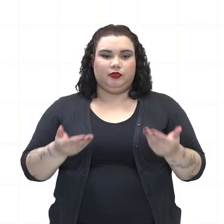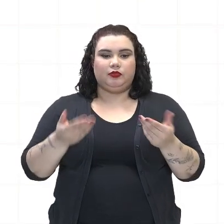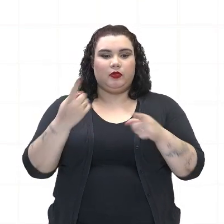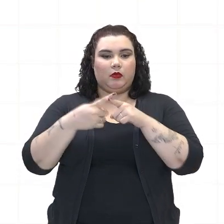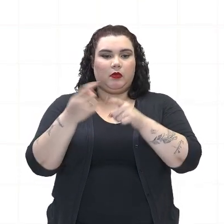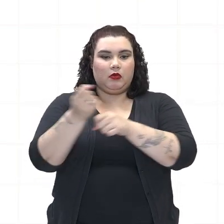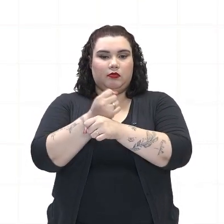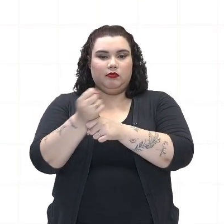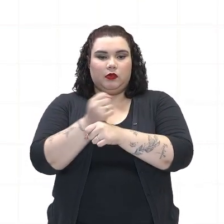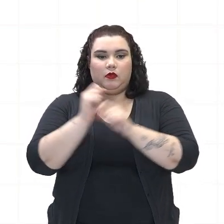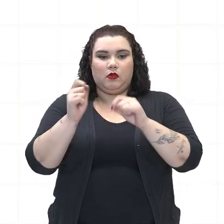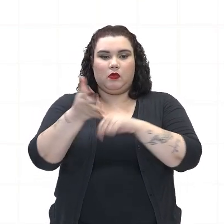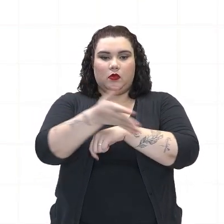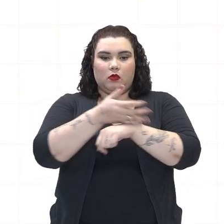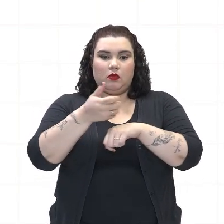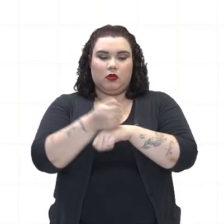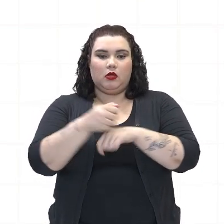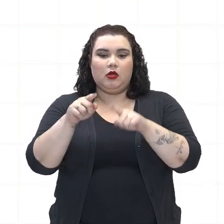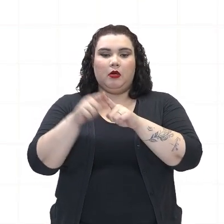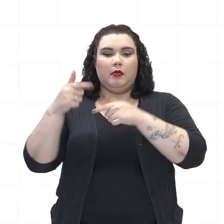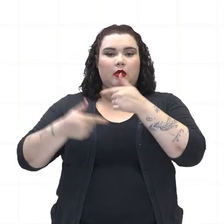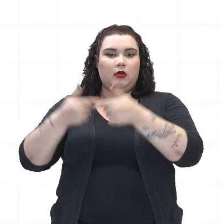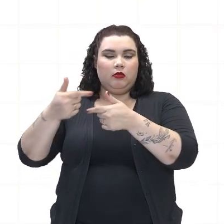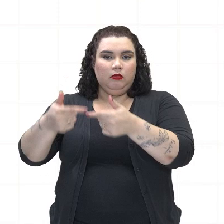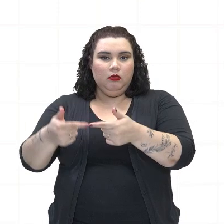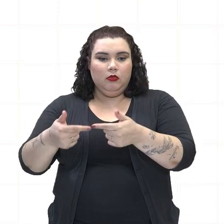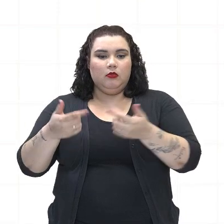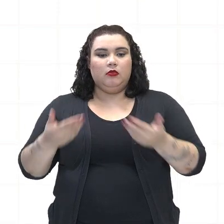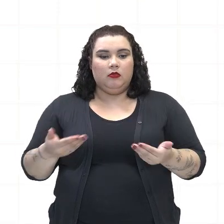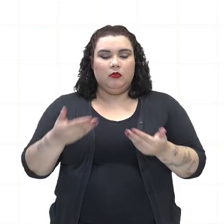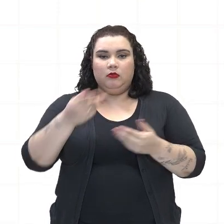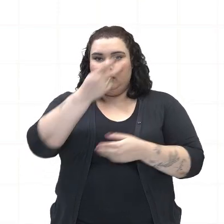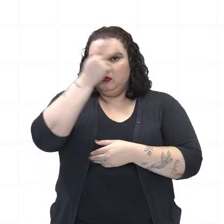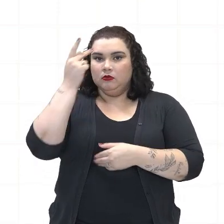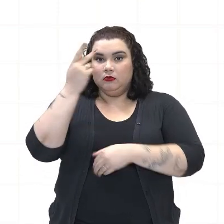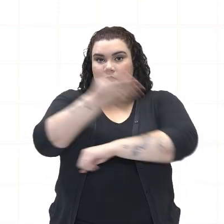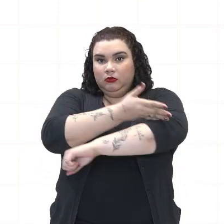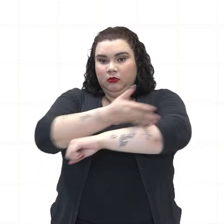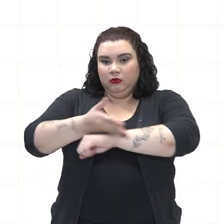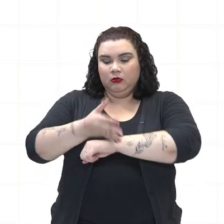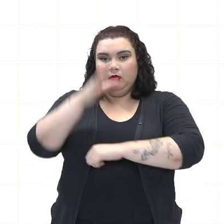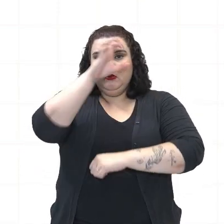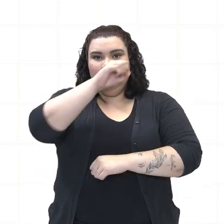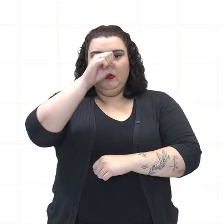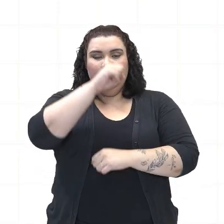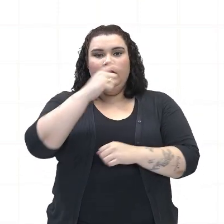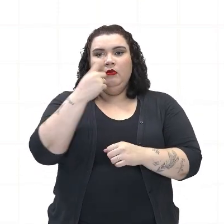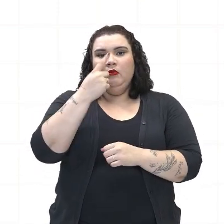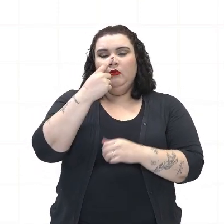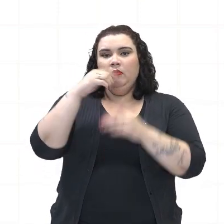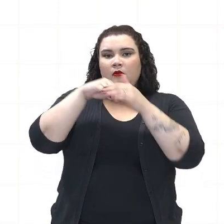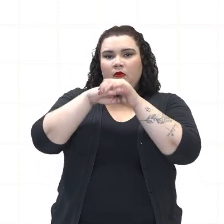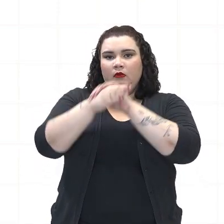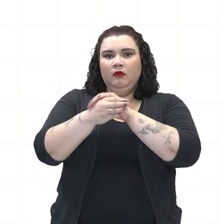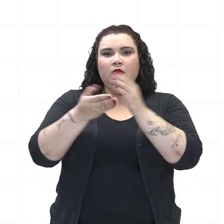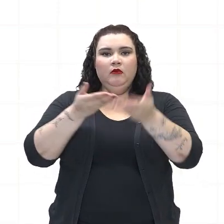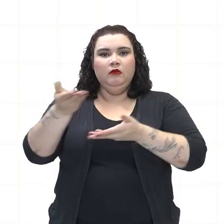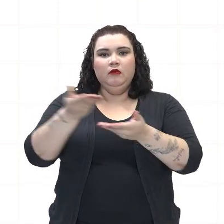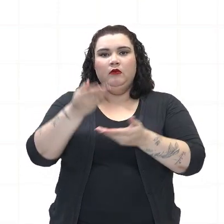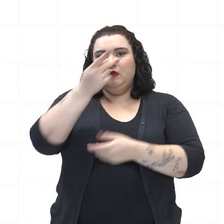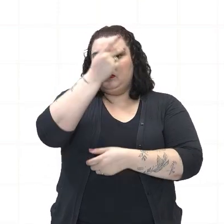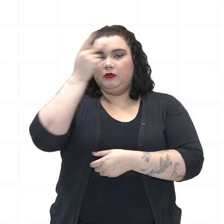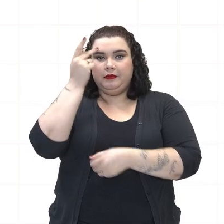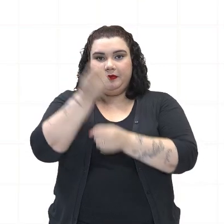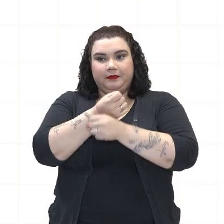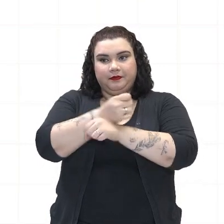os colonizadores e os descendentes, os brancos, né, aprenderam a conviver com pessoas negras como se